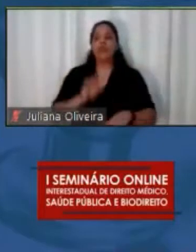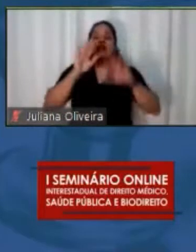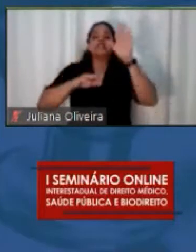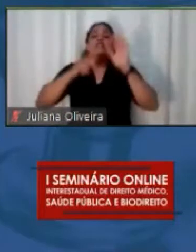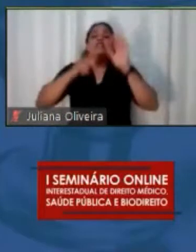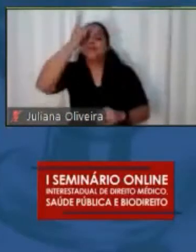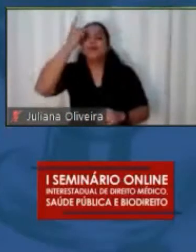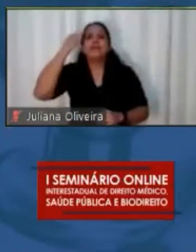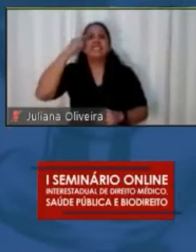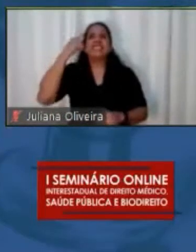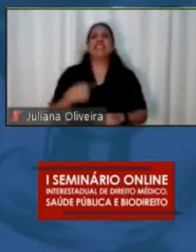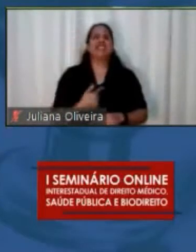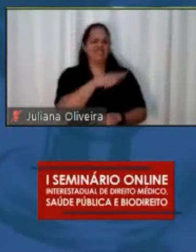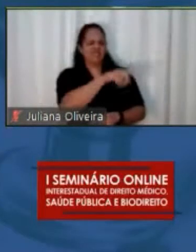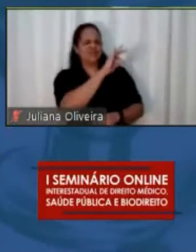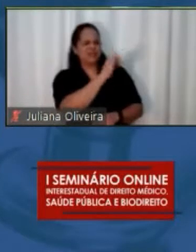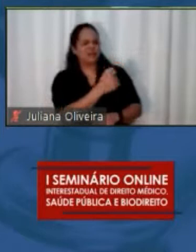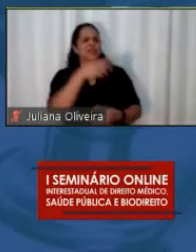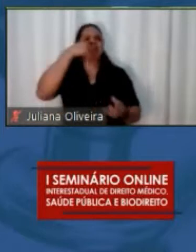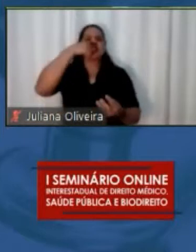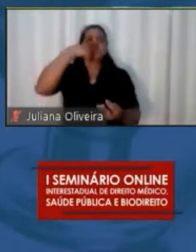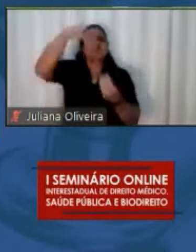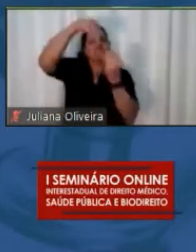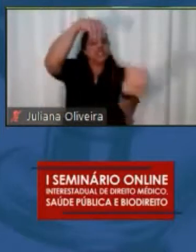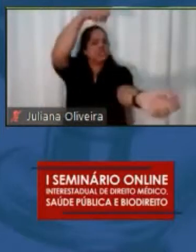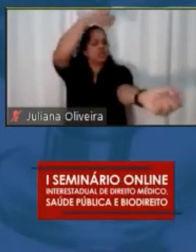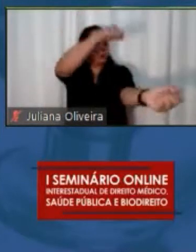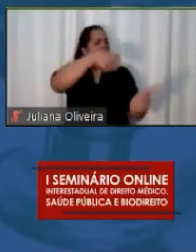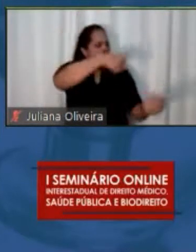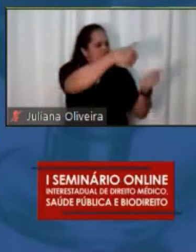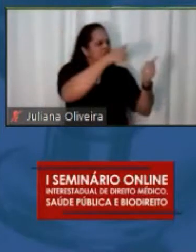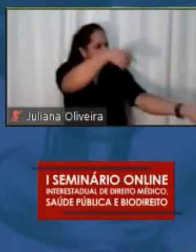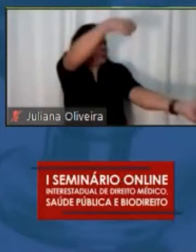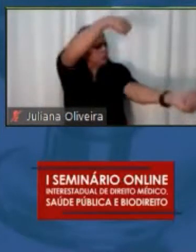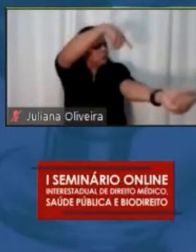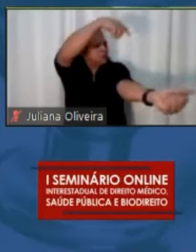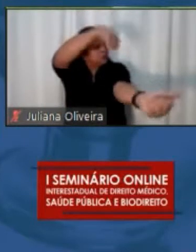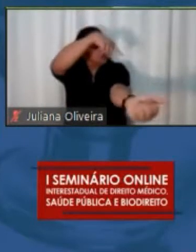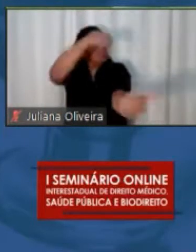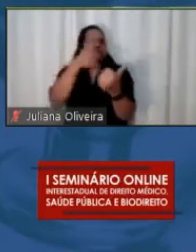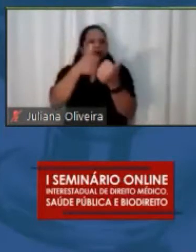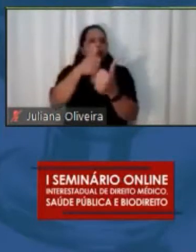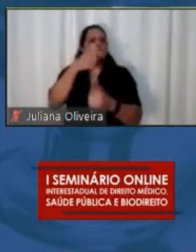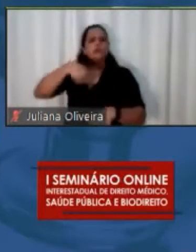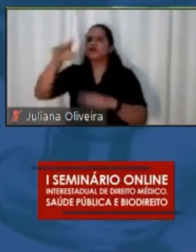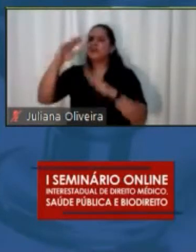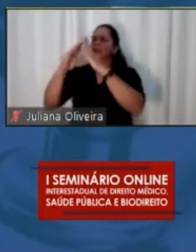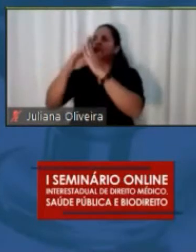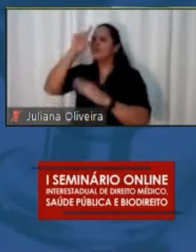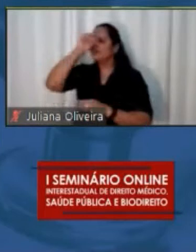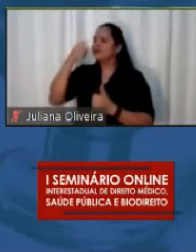mas o paciente tomou a transfusão de sangue e saiu do hospital. Será que isso não vai impactar na vida dele no